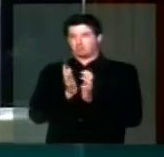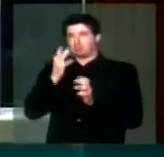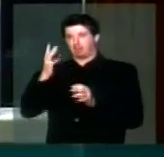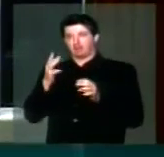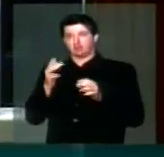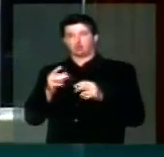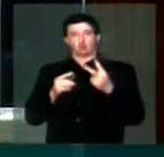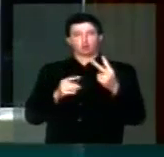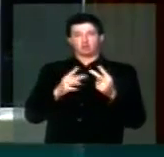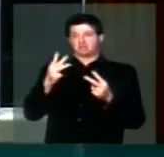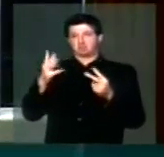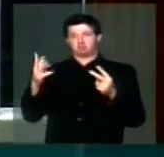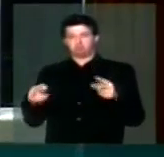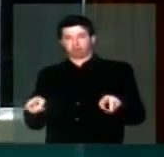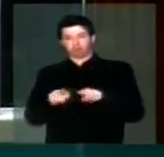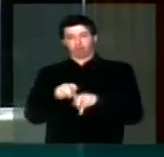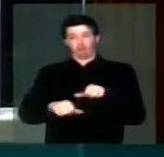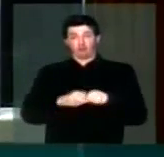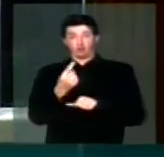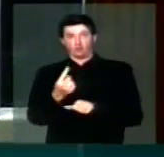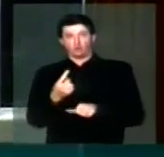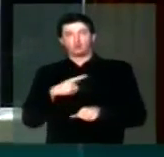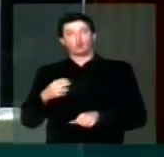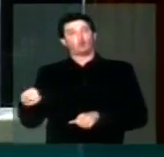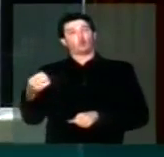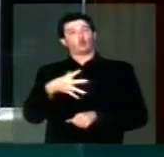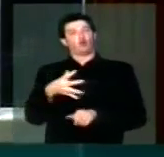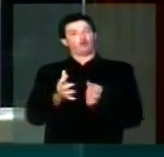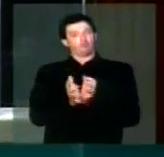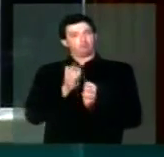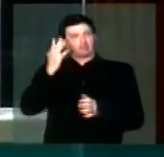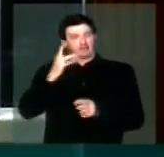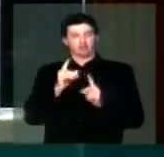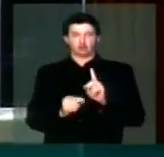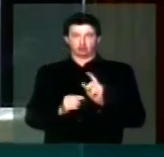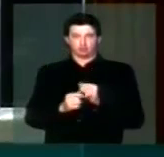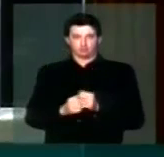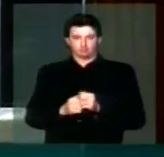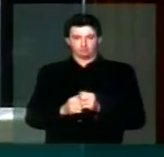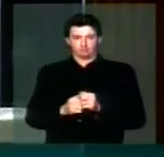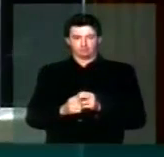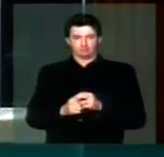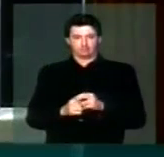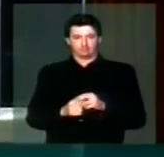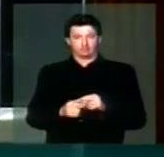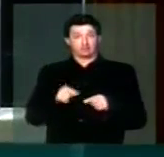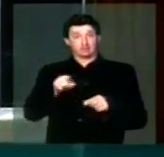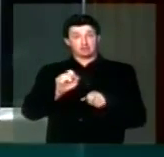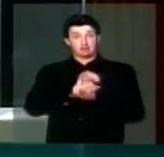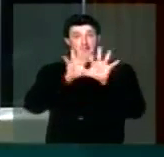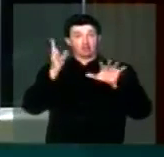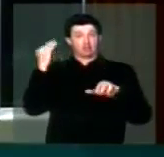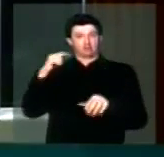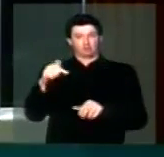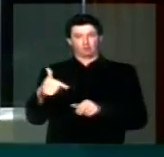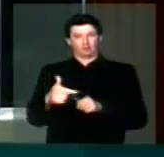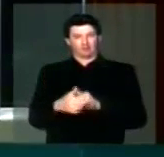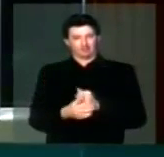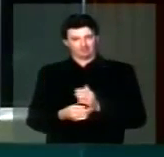ou mais partidos compõe um novo partido. E isto não estava claro.